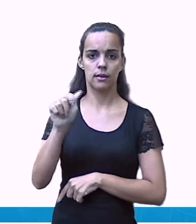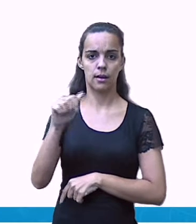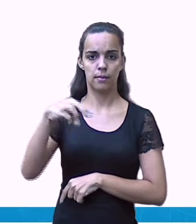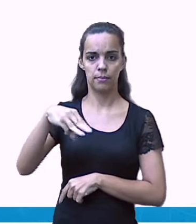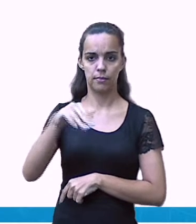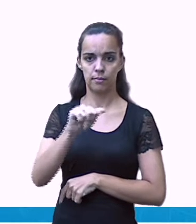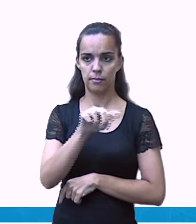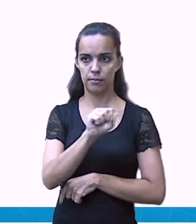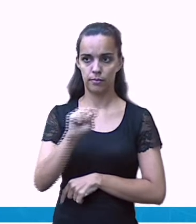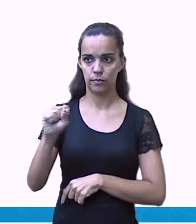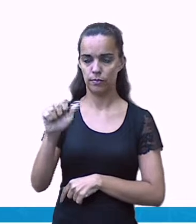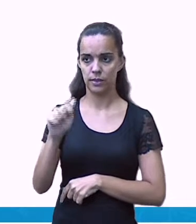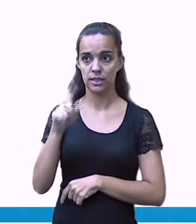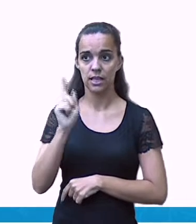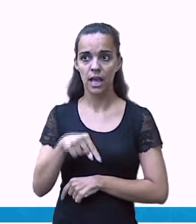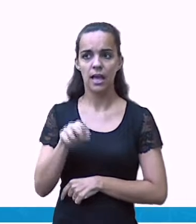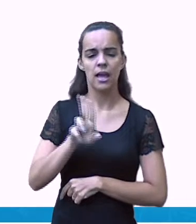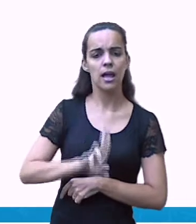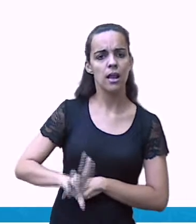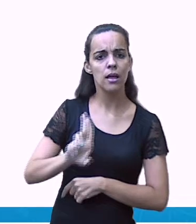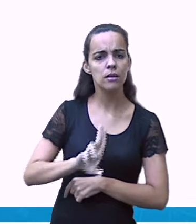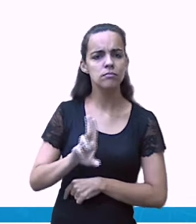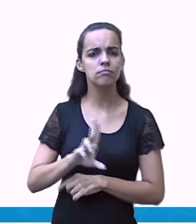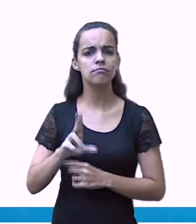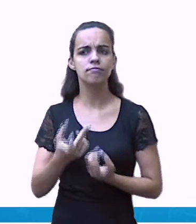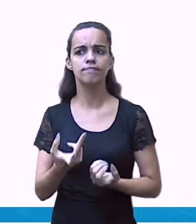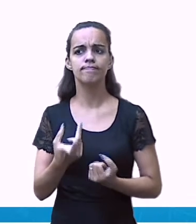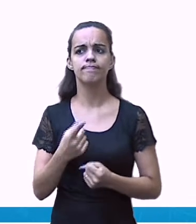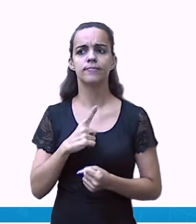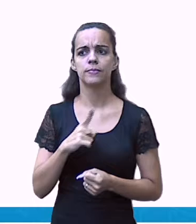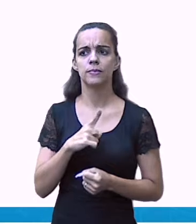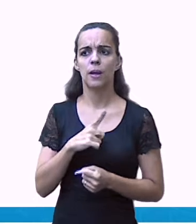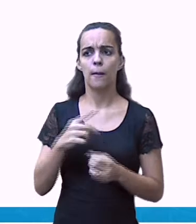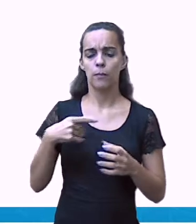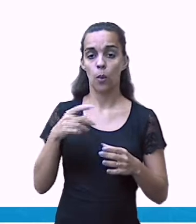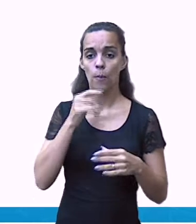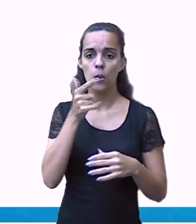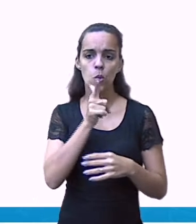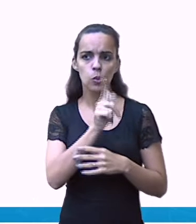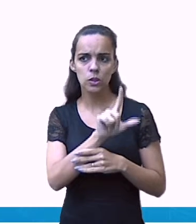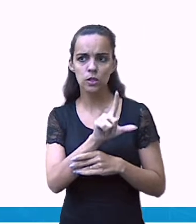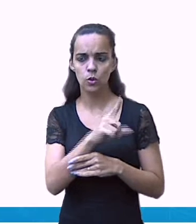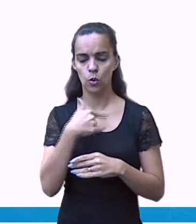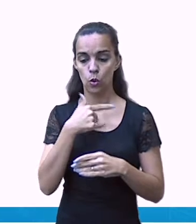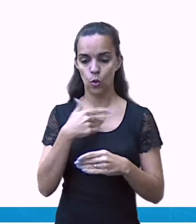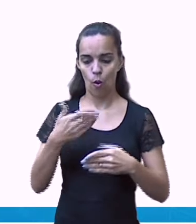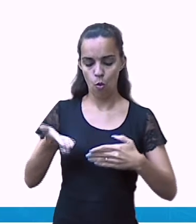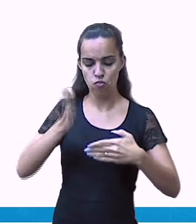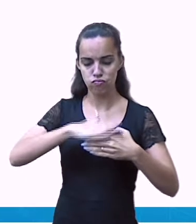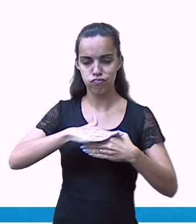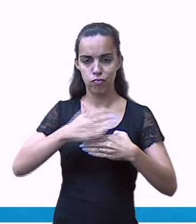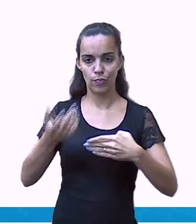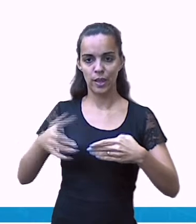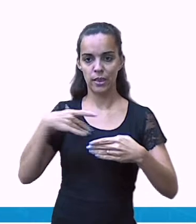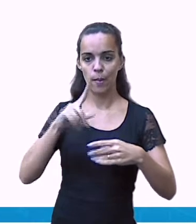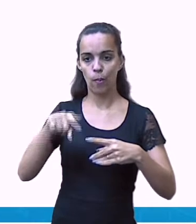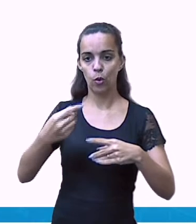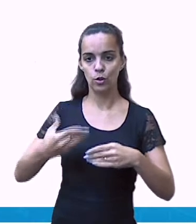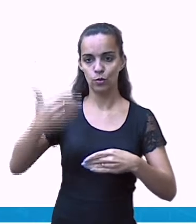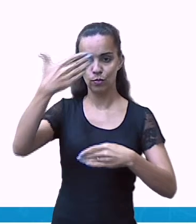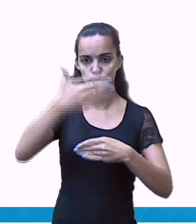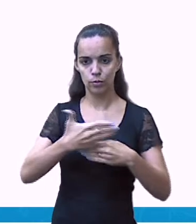A argamassa, ela utilizada para unir aí não só tijolos, mas também